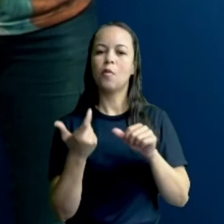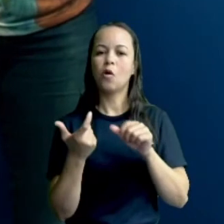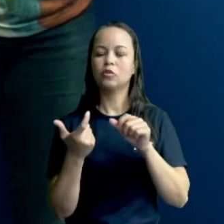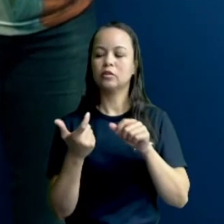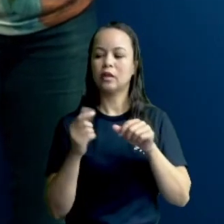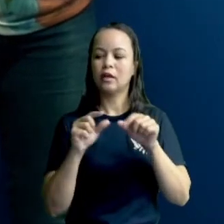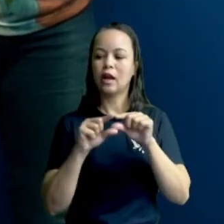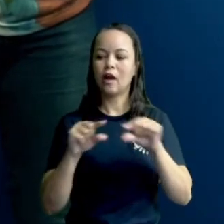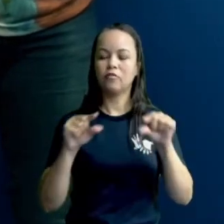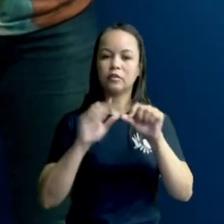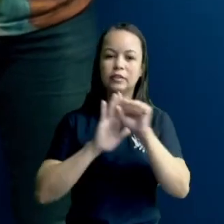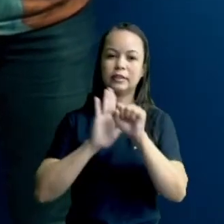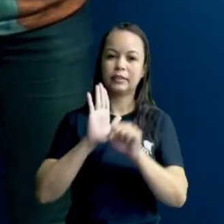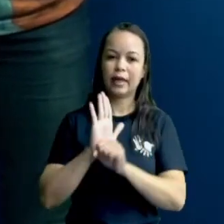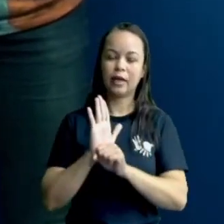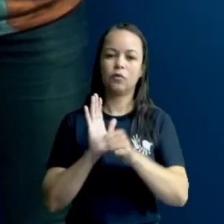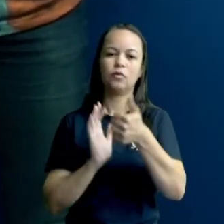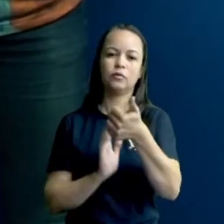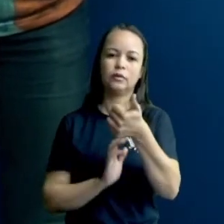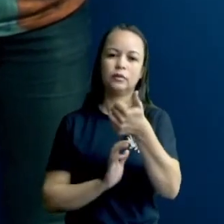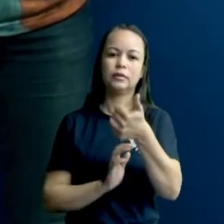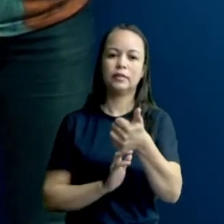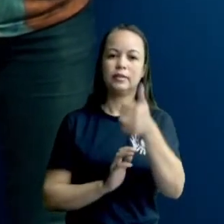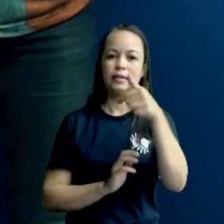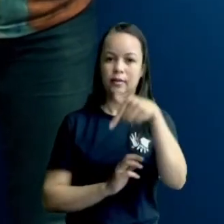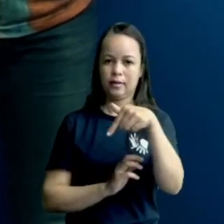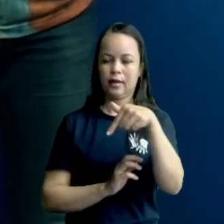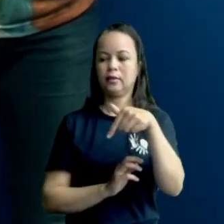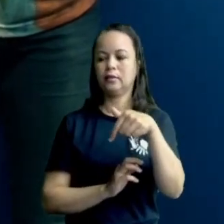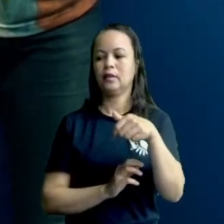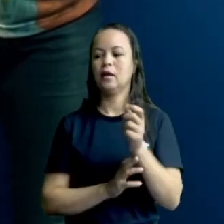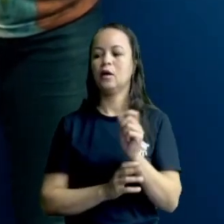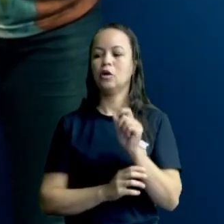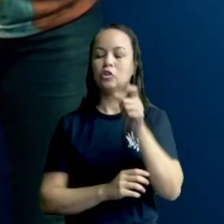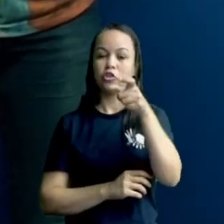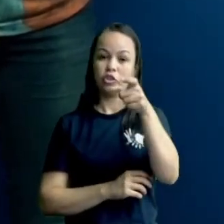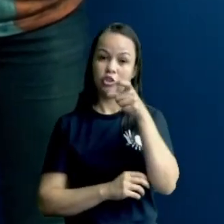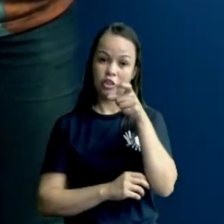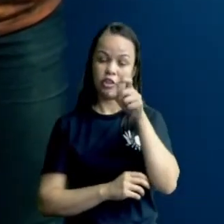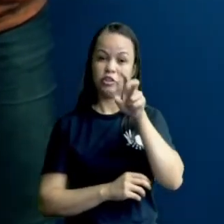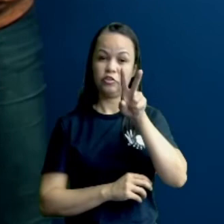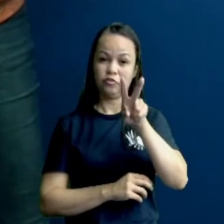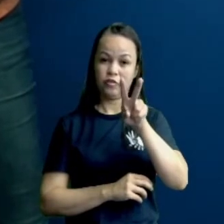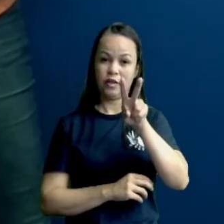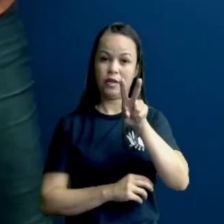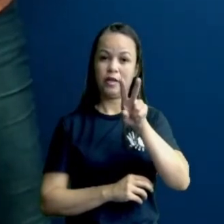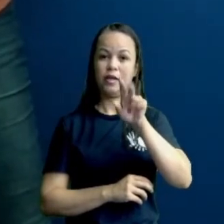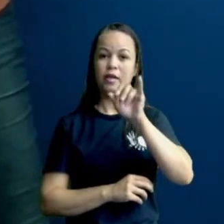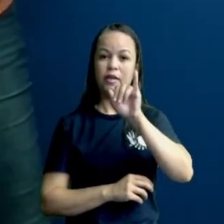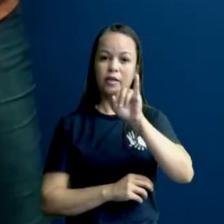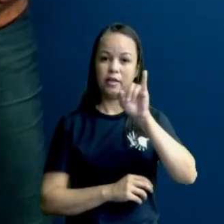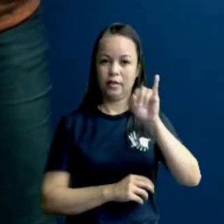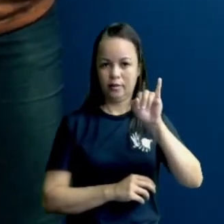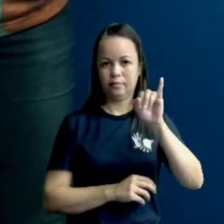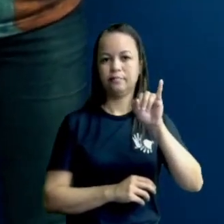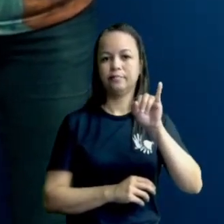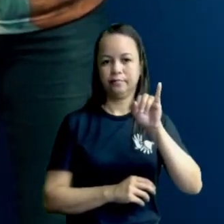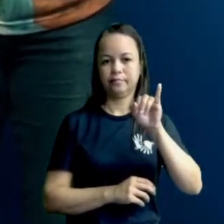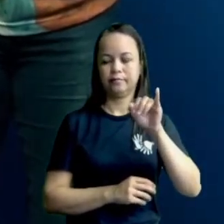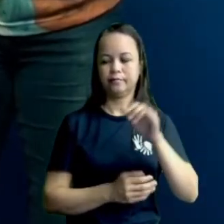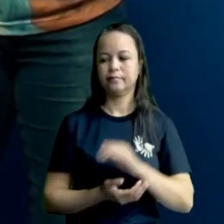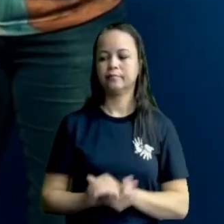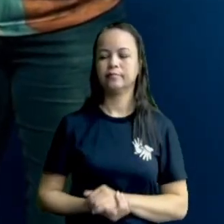da frase, século 17, que é representado como X, V e os dois izinhos,